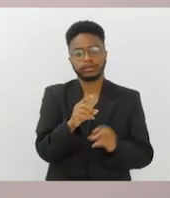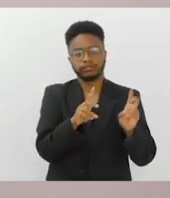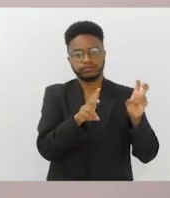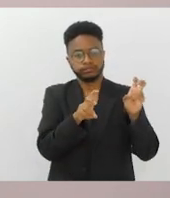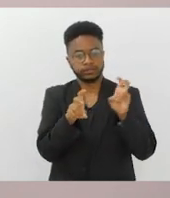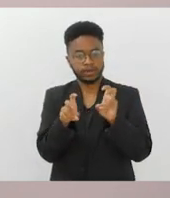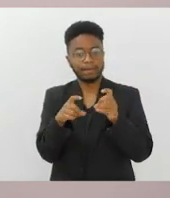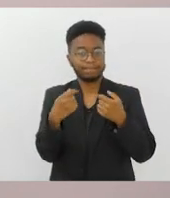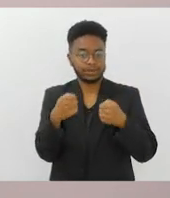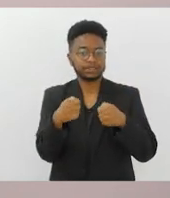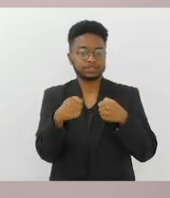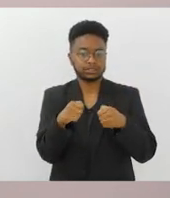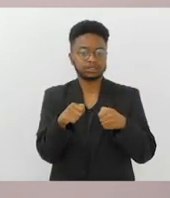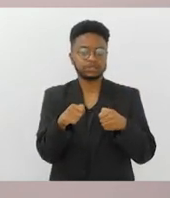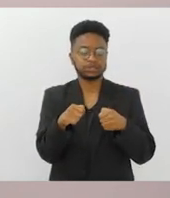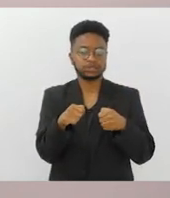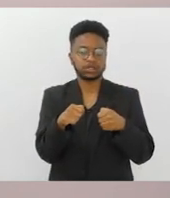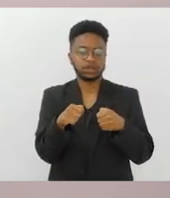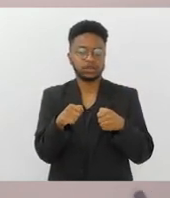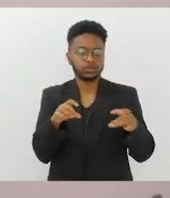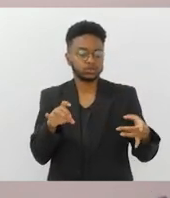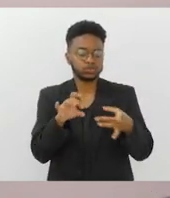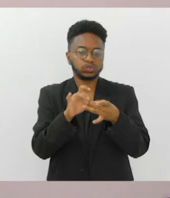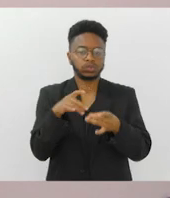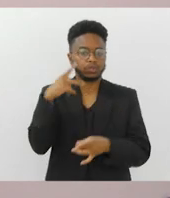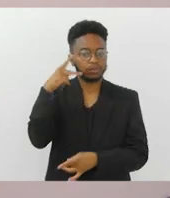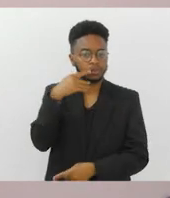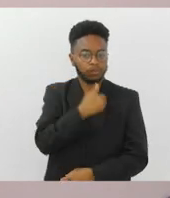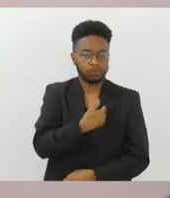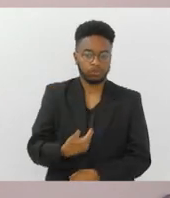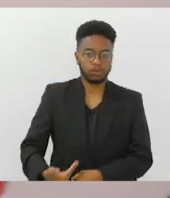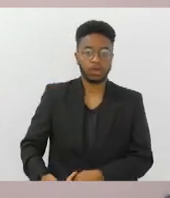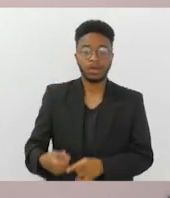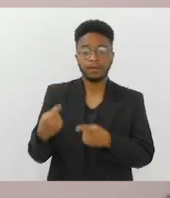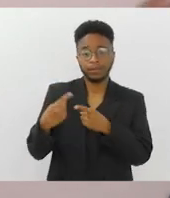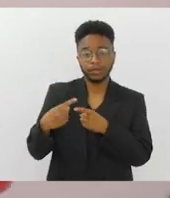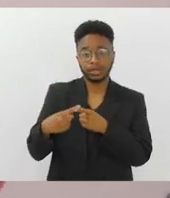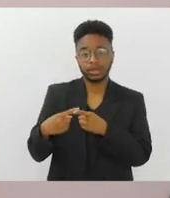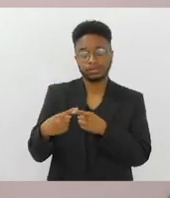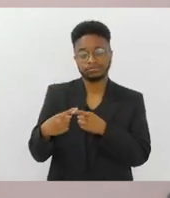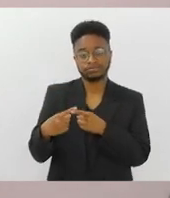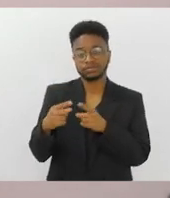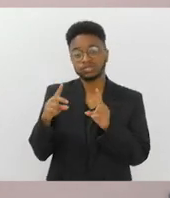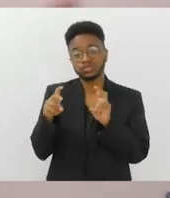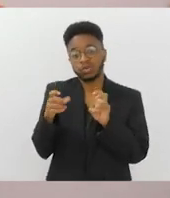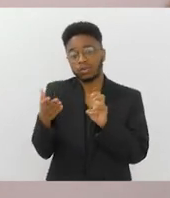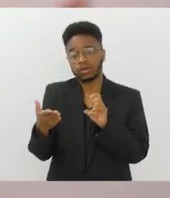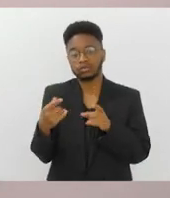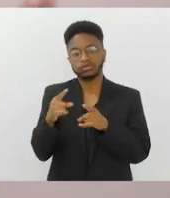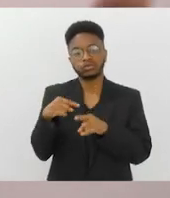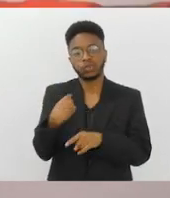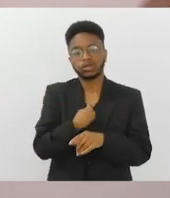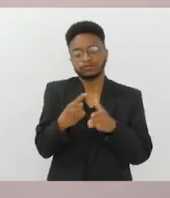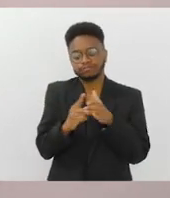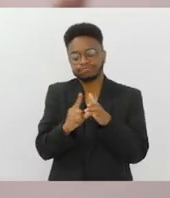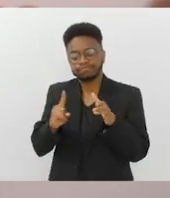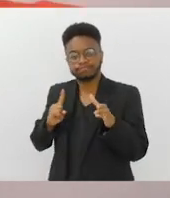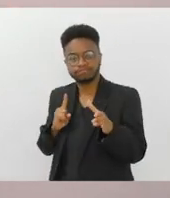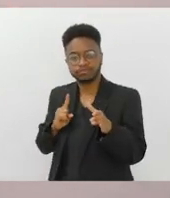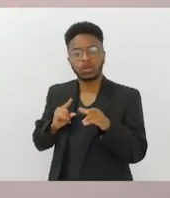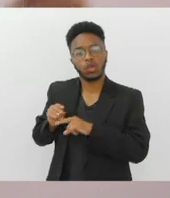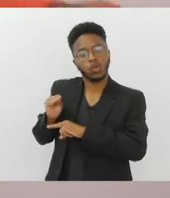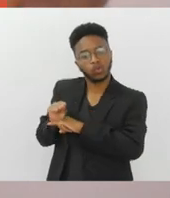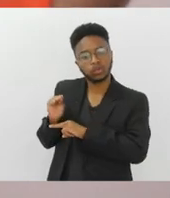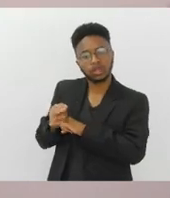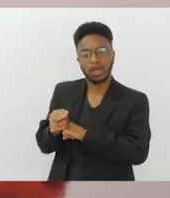que deve ser incluído na política pública, na perspectiva da política, porque é sobre isso. A gente está lá, isolada, amamentando,